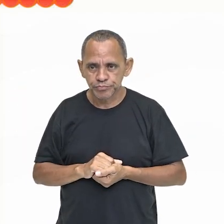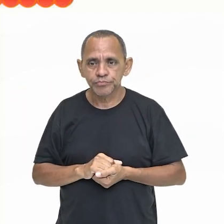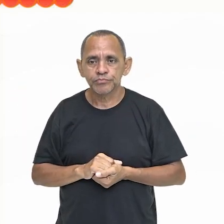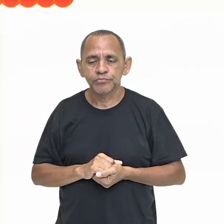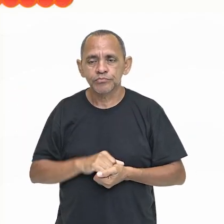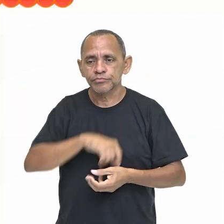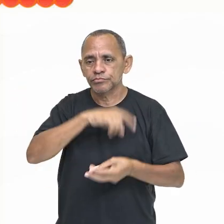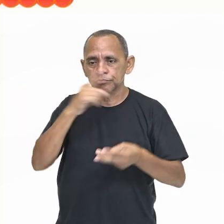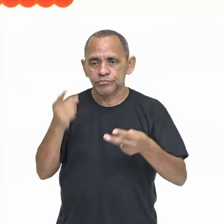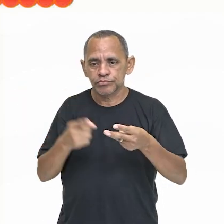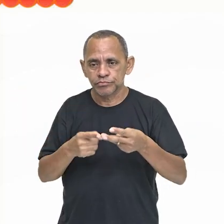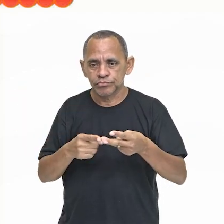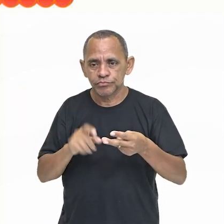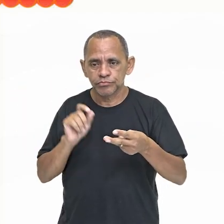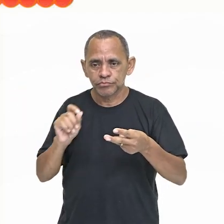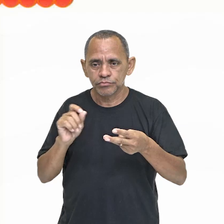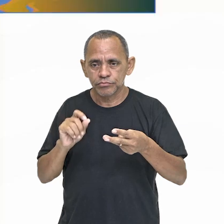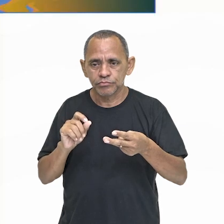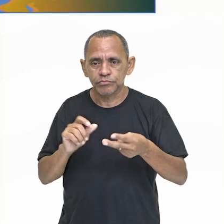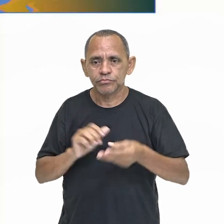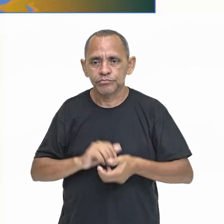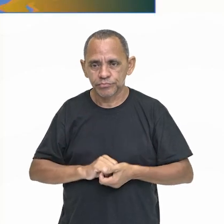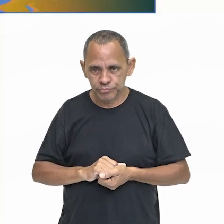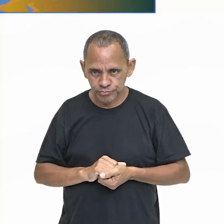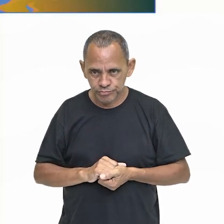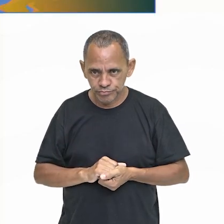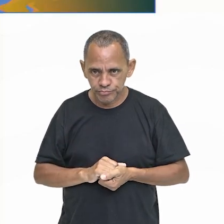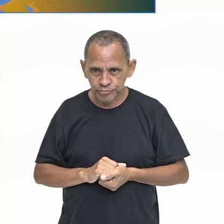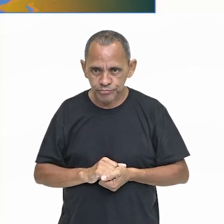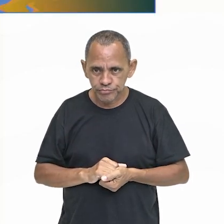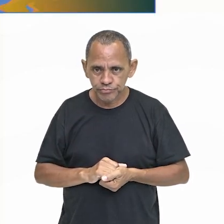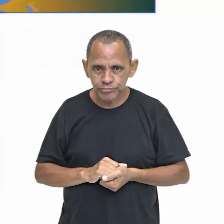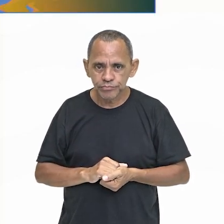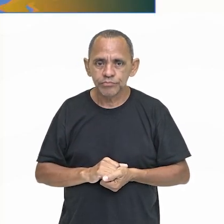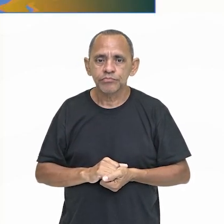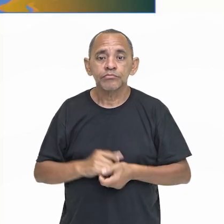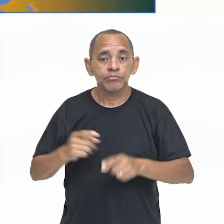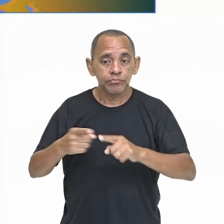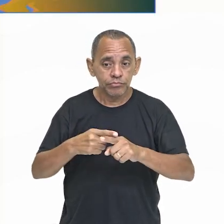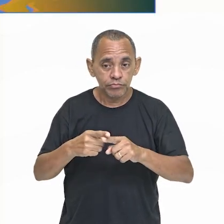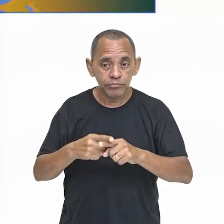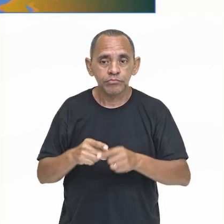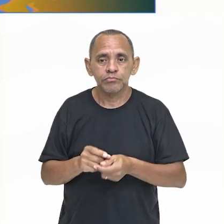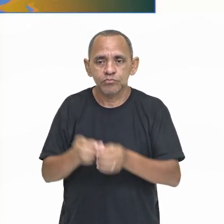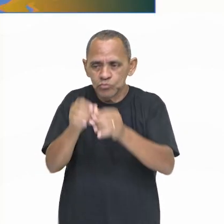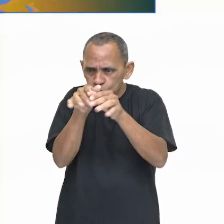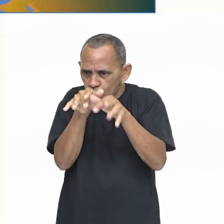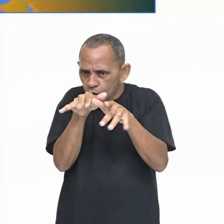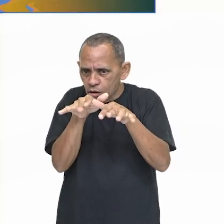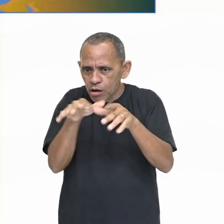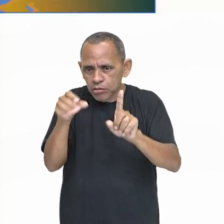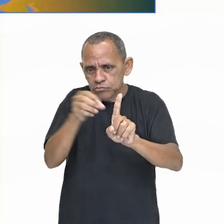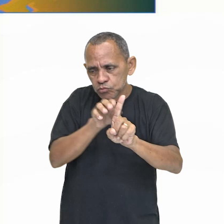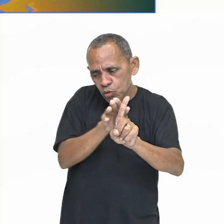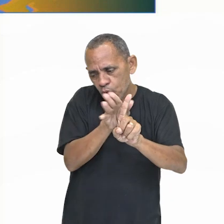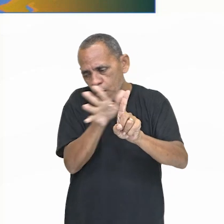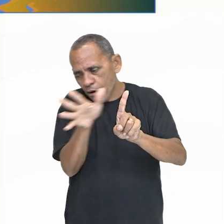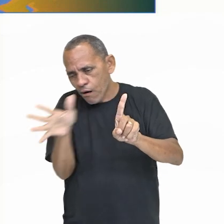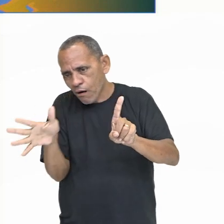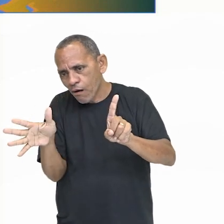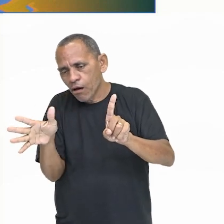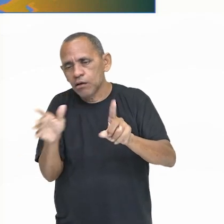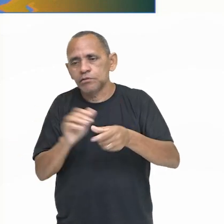o terceiro tipo de transmissão ou propagação de calor, eu tenho